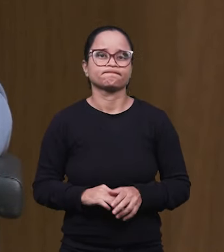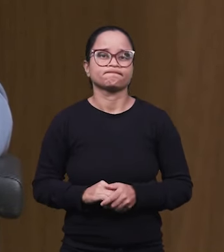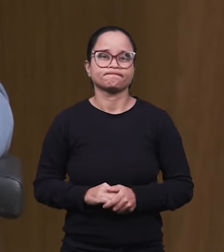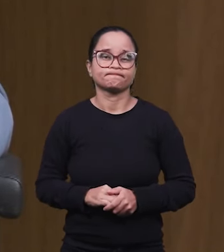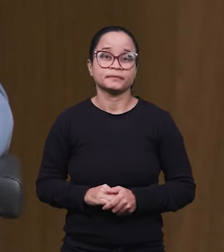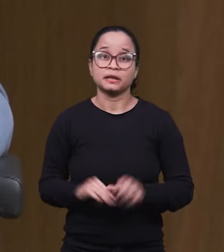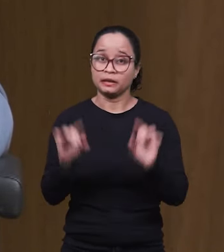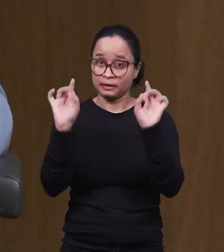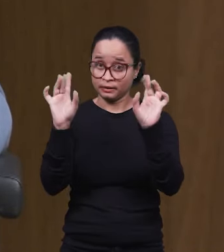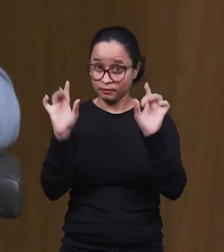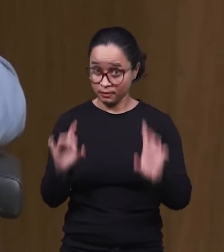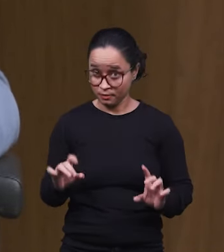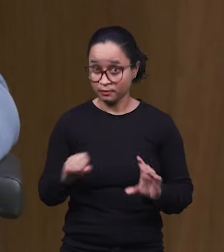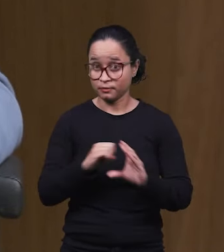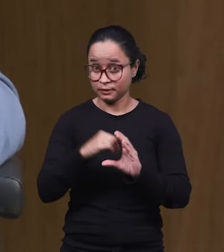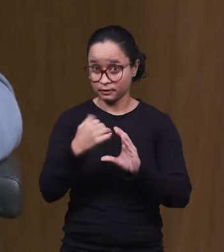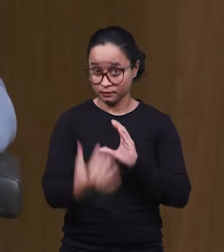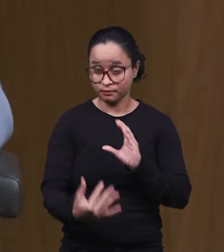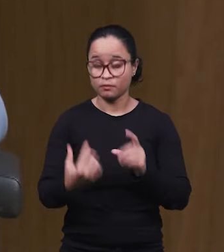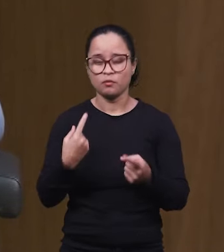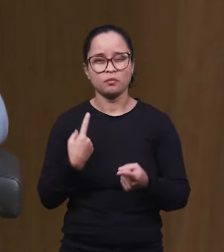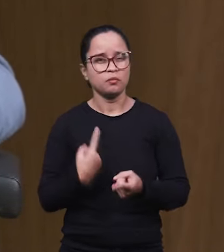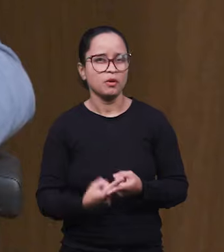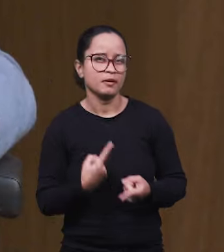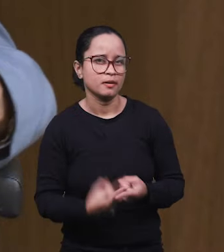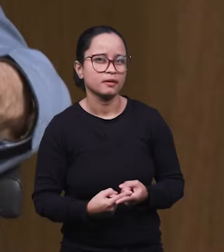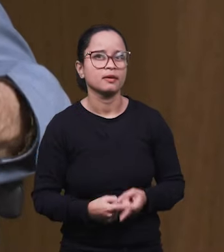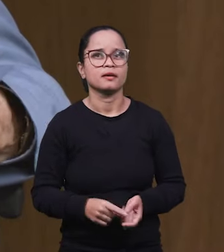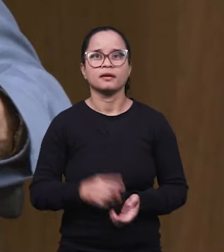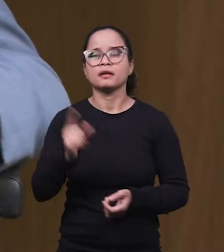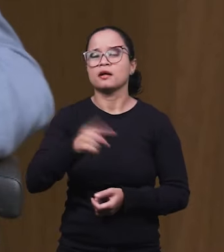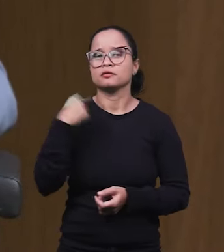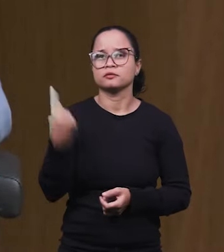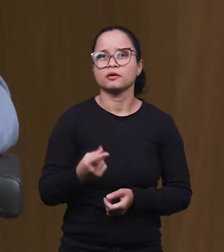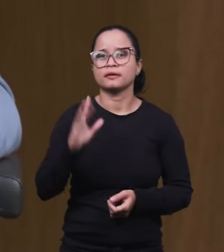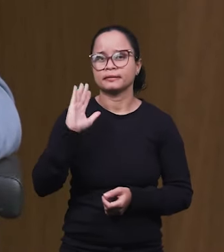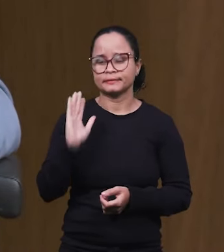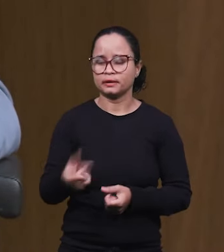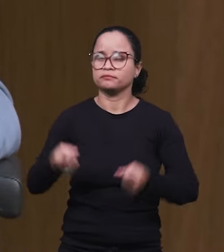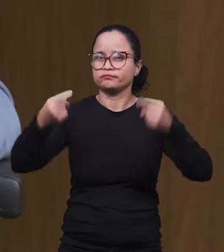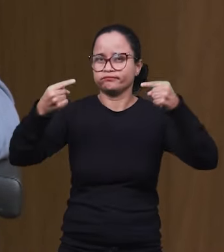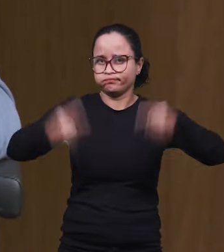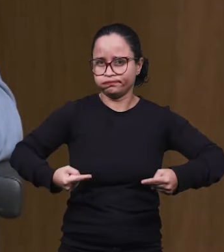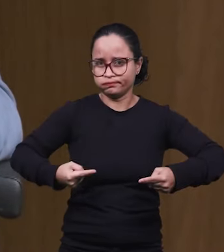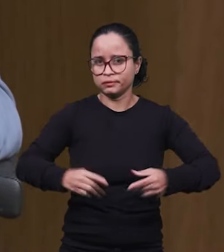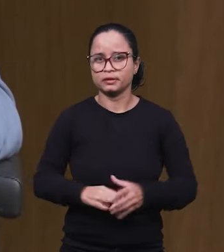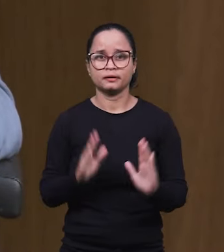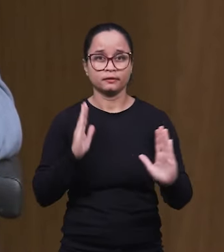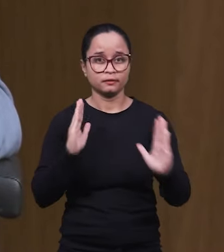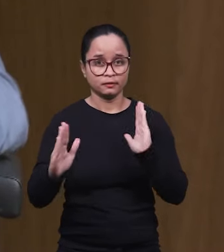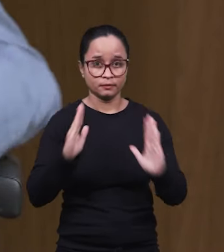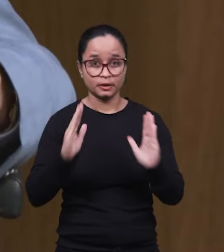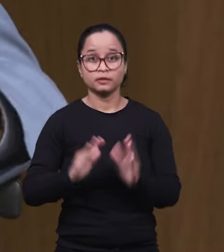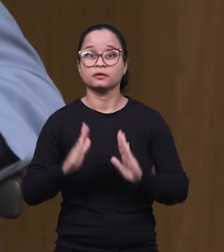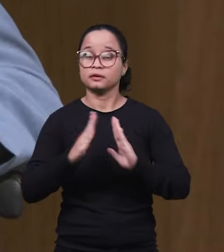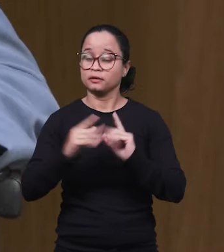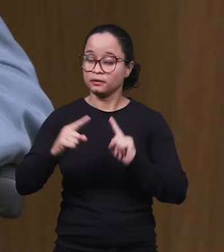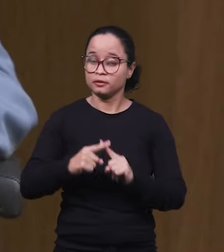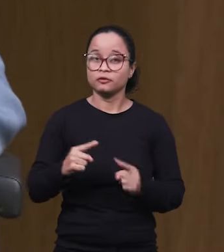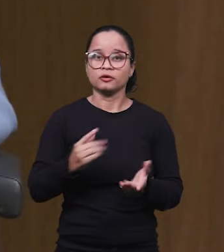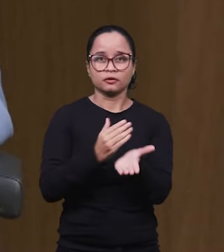especial, porque houve, de fato, nós temos falado muito sobre a oposição nesse período da igreja, que era o